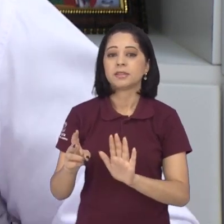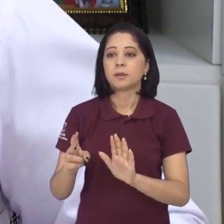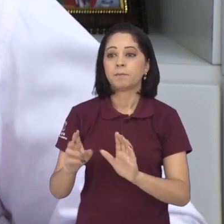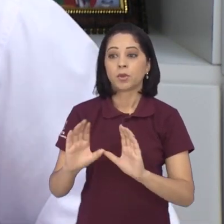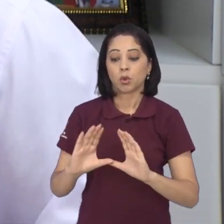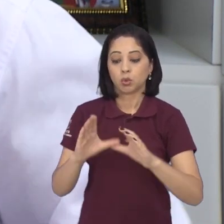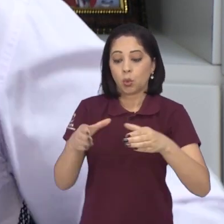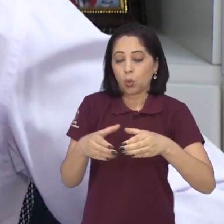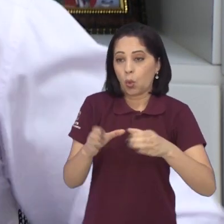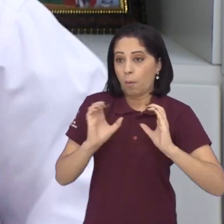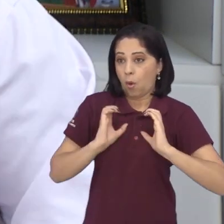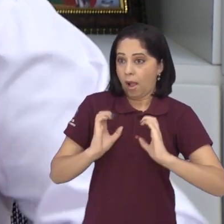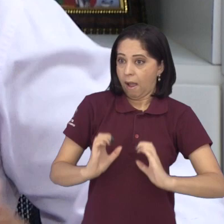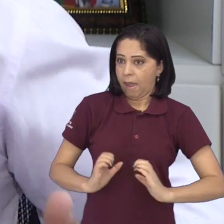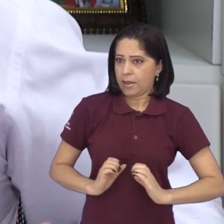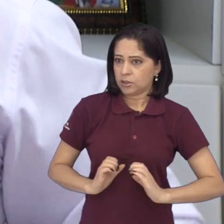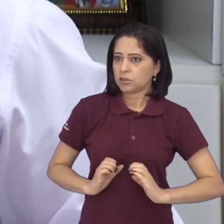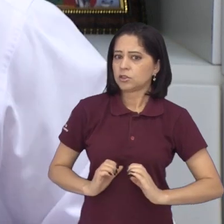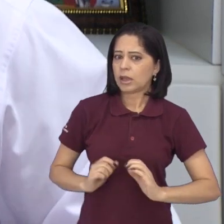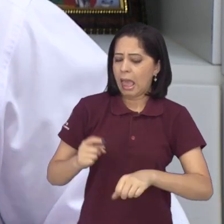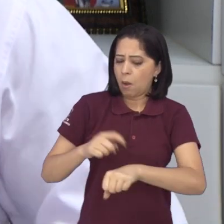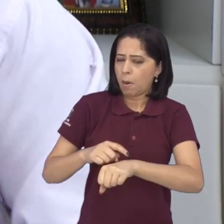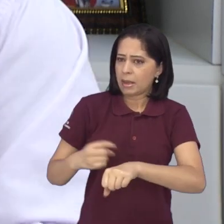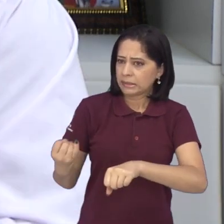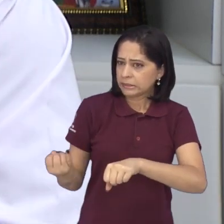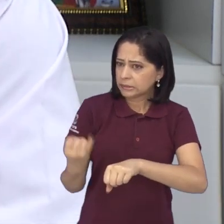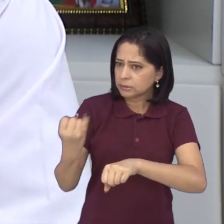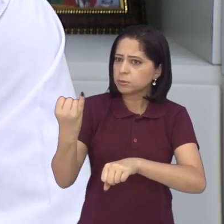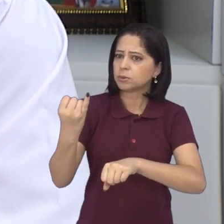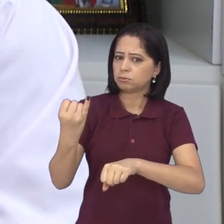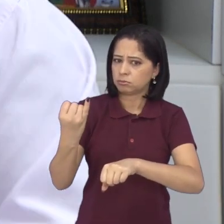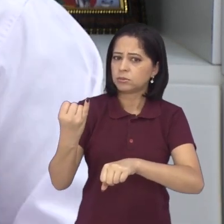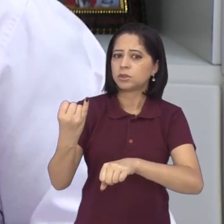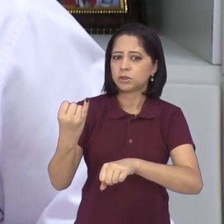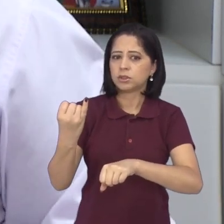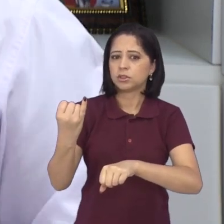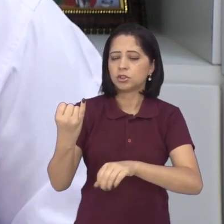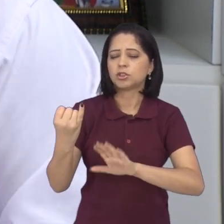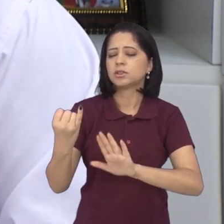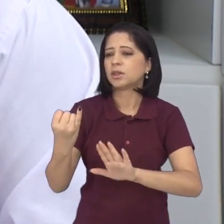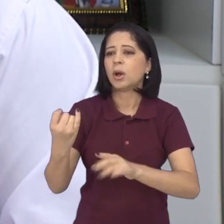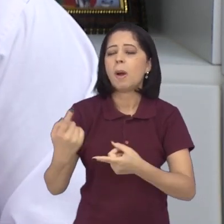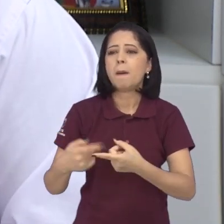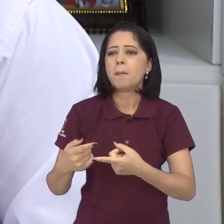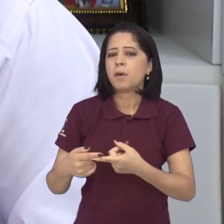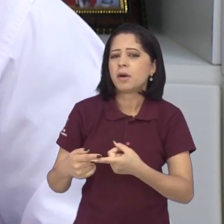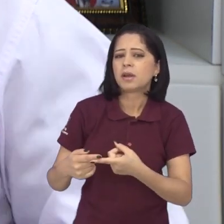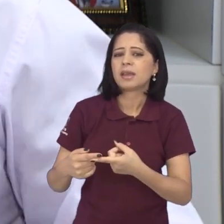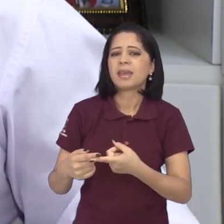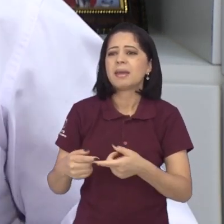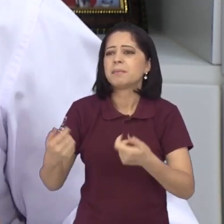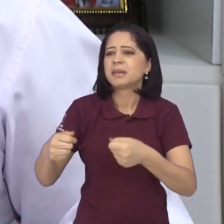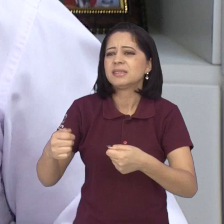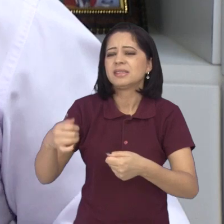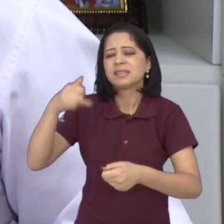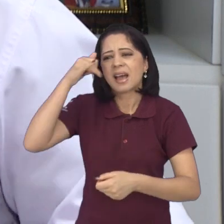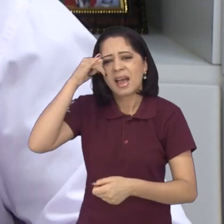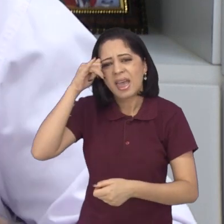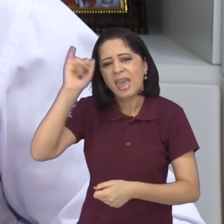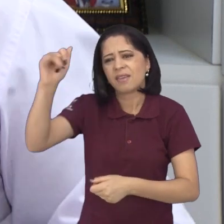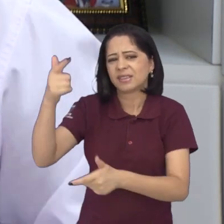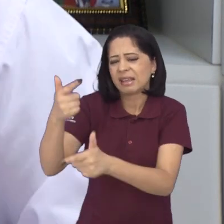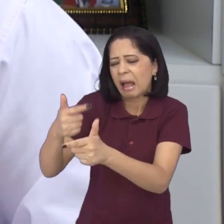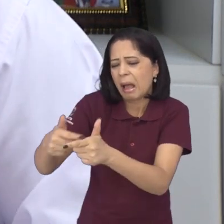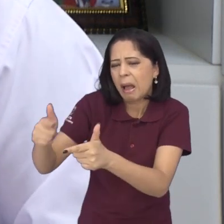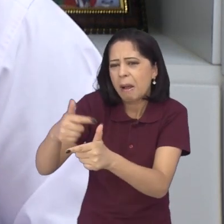E estar na Comissão de Ética, participar desse momento importante, e a Comissão de Ética é para isso, é para que não haja nenhuma